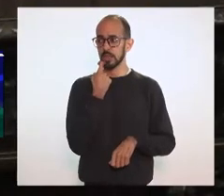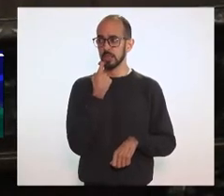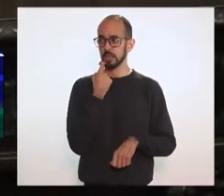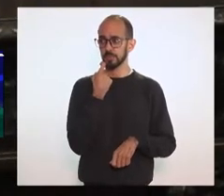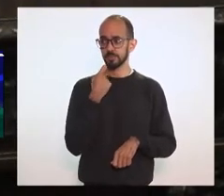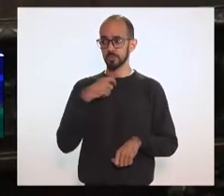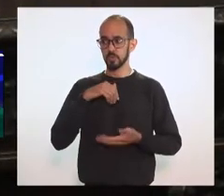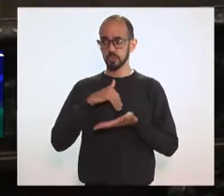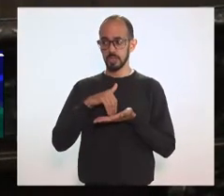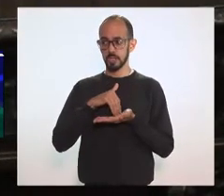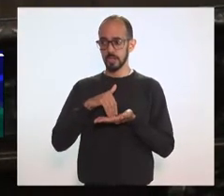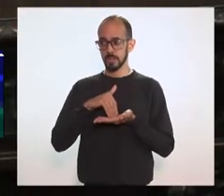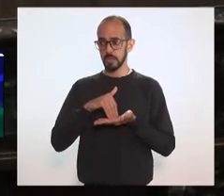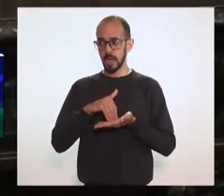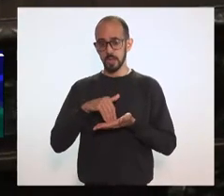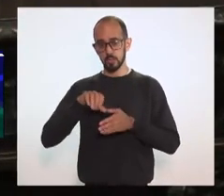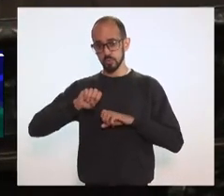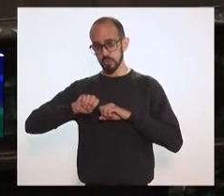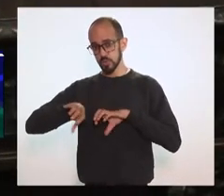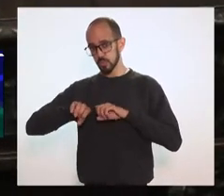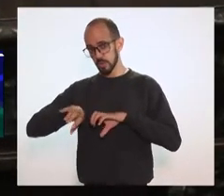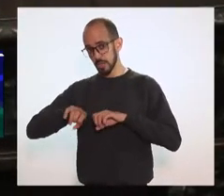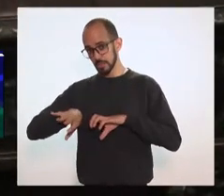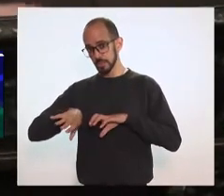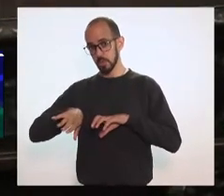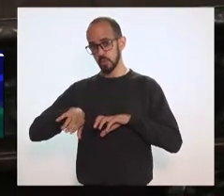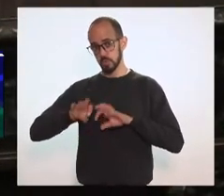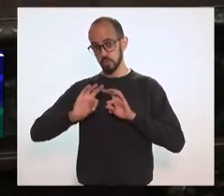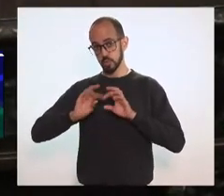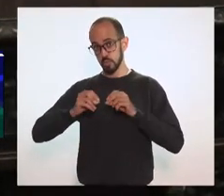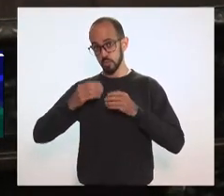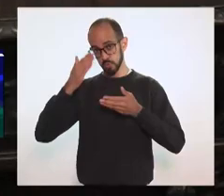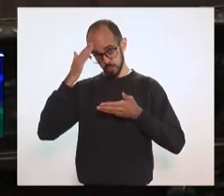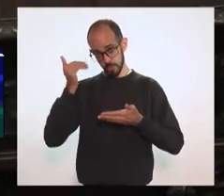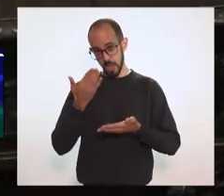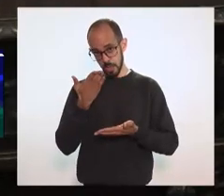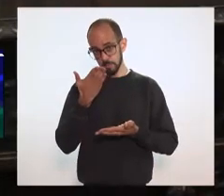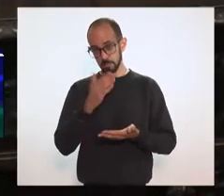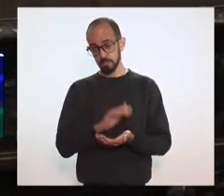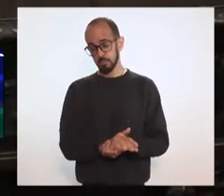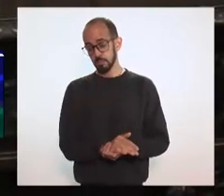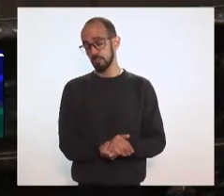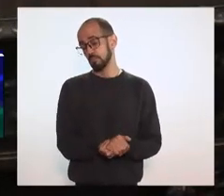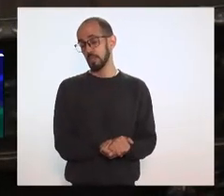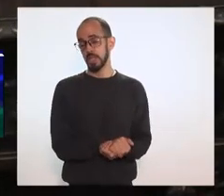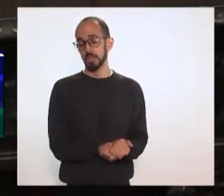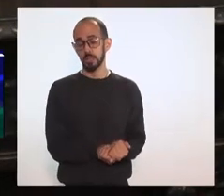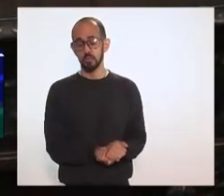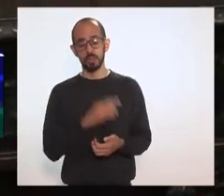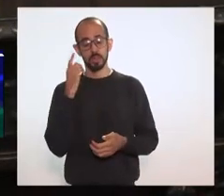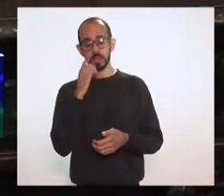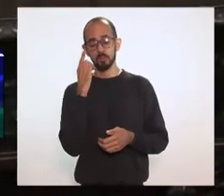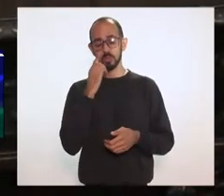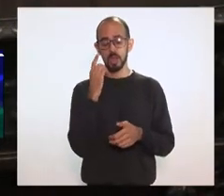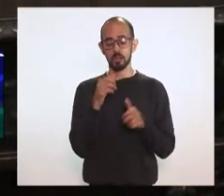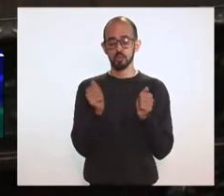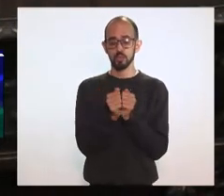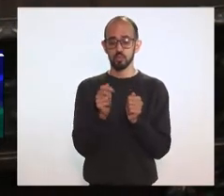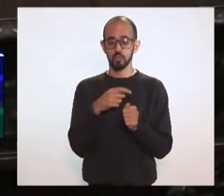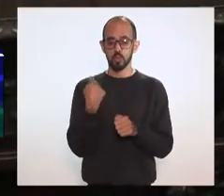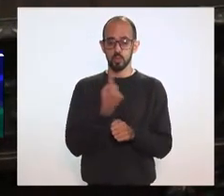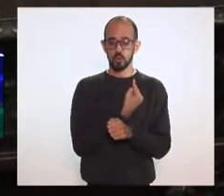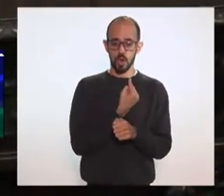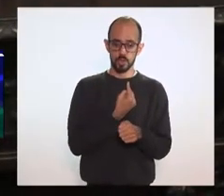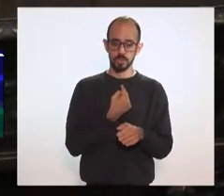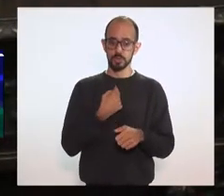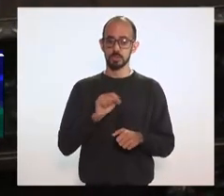o secretário de Estado de Educação, que, como todos sabem, foi deputado conosco aqui, tenho com ele uma boa relação,